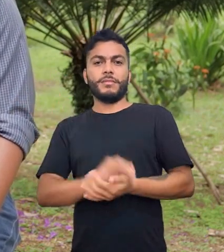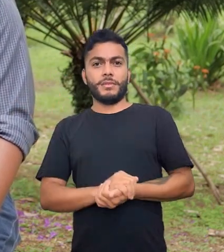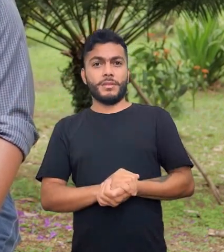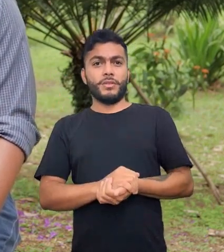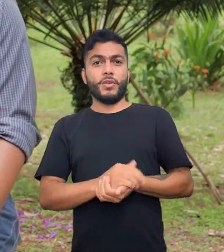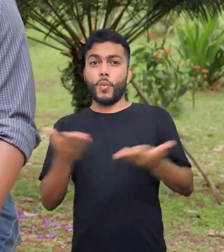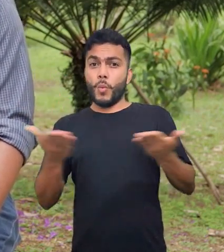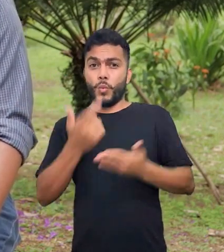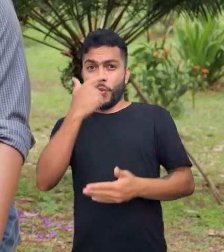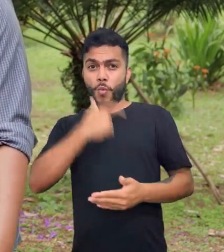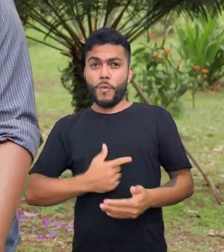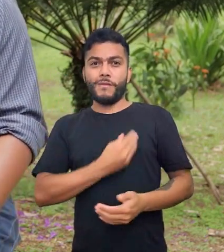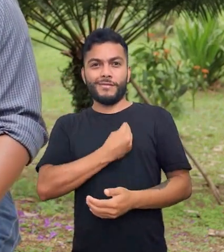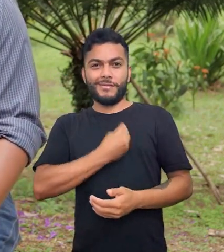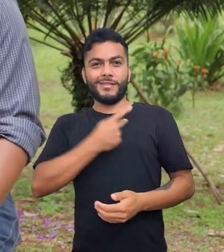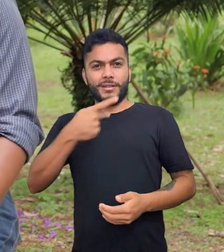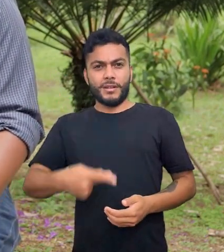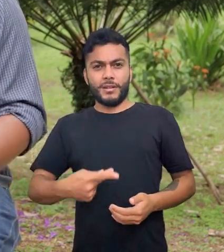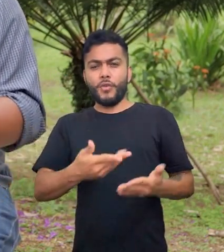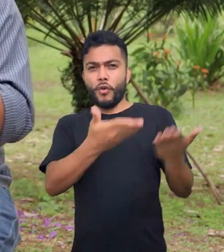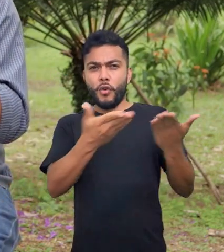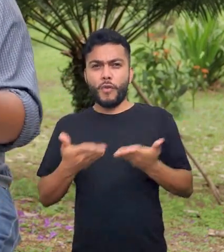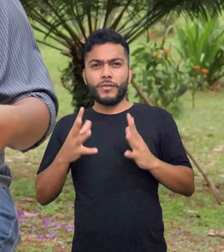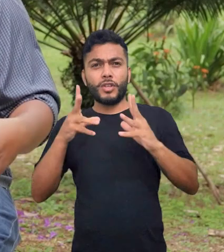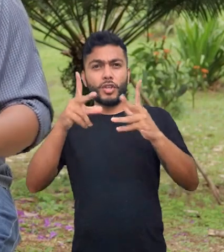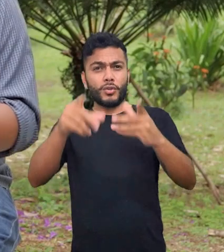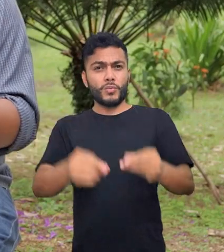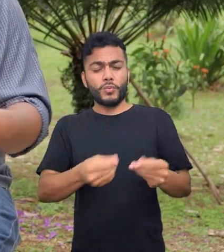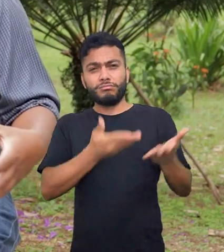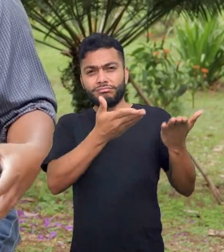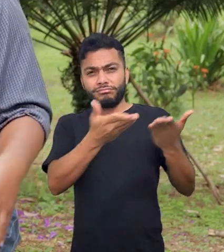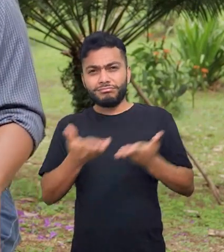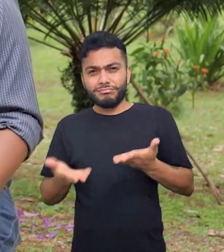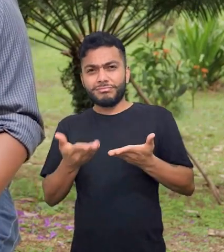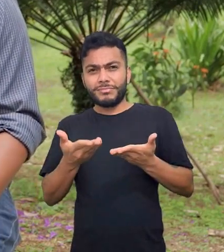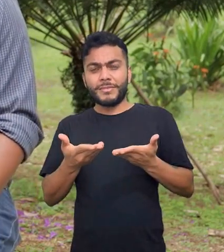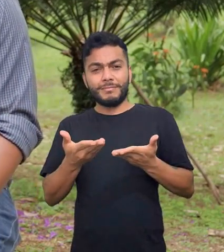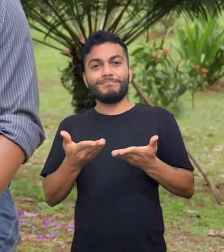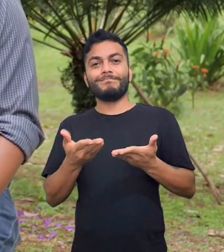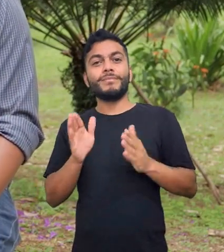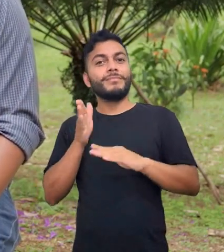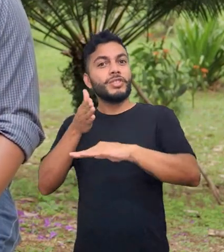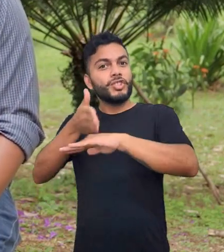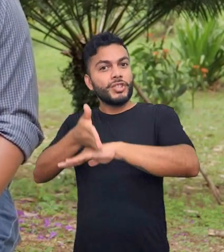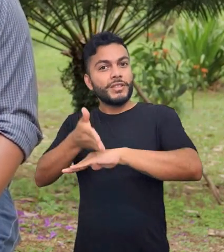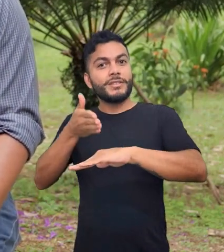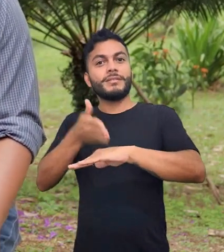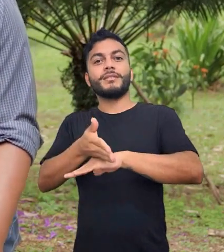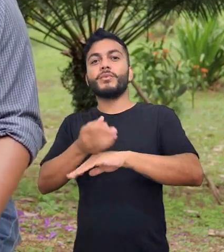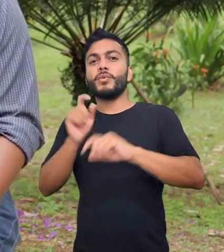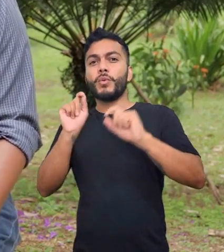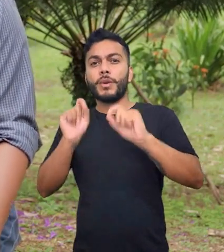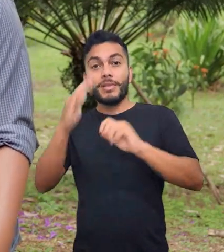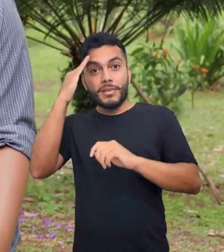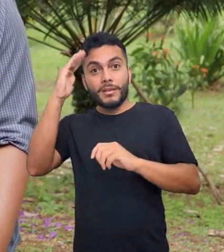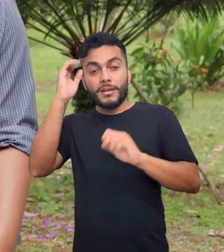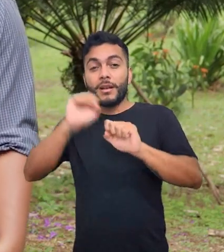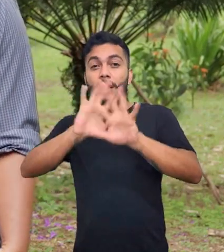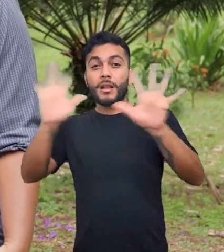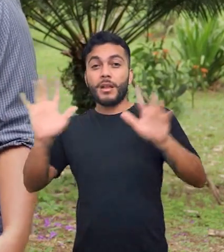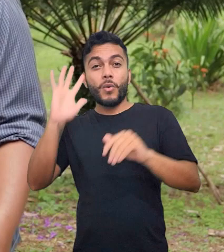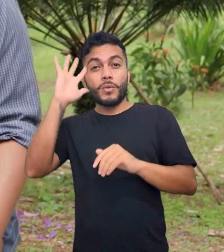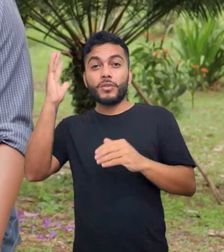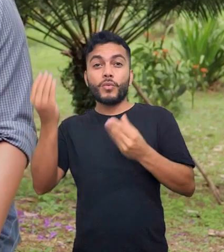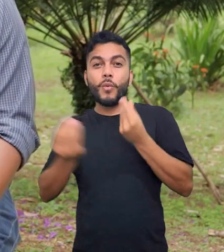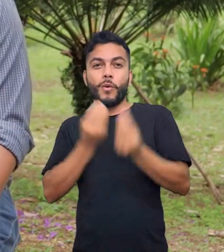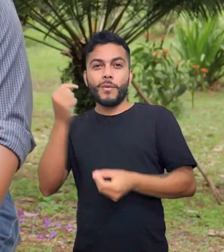a todos e todas a acessarem a universidade para entenderem de fato o que é que acontece aqui. Muitos filhos e filhas de trabalhadores e